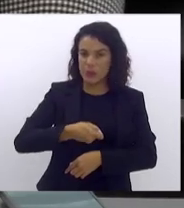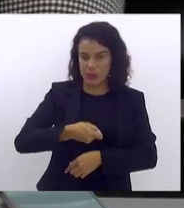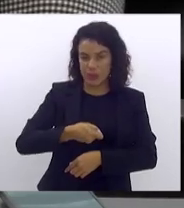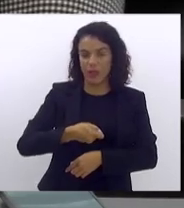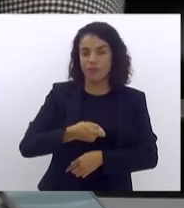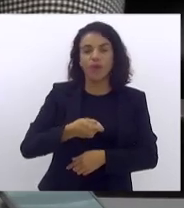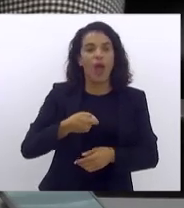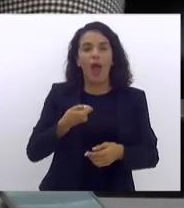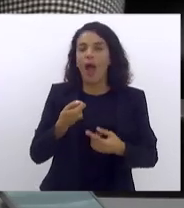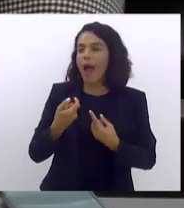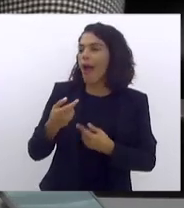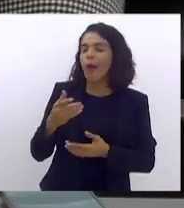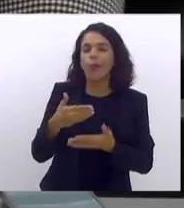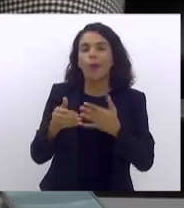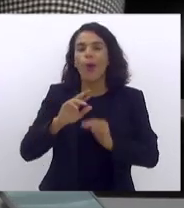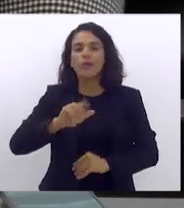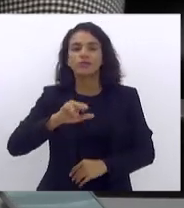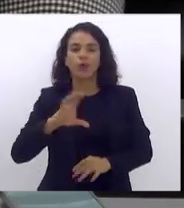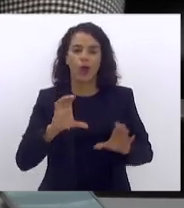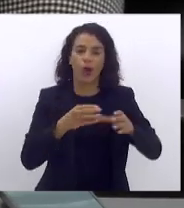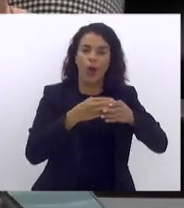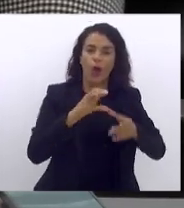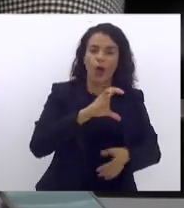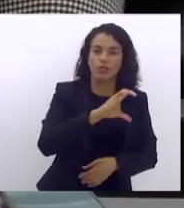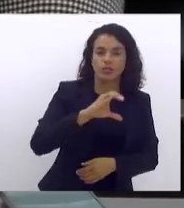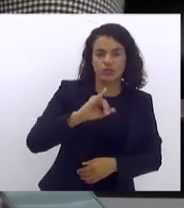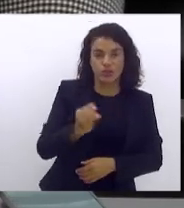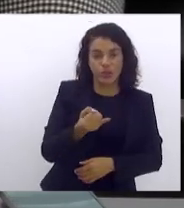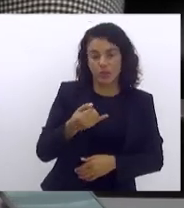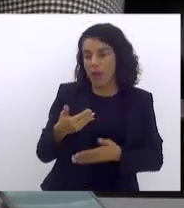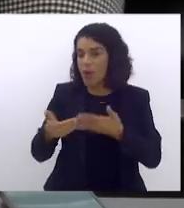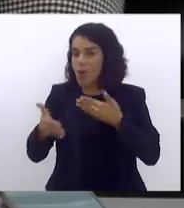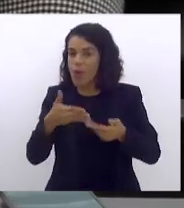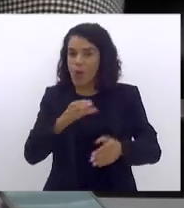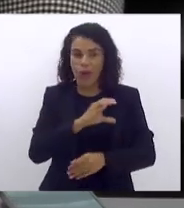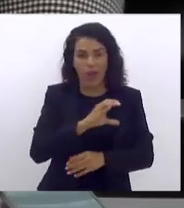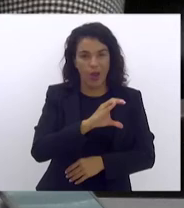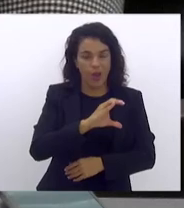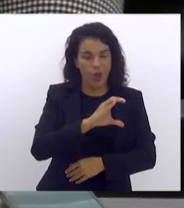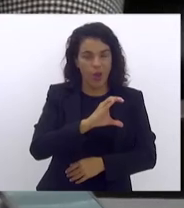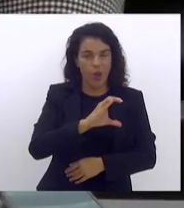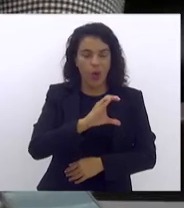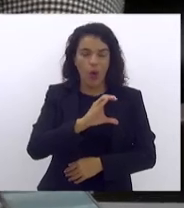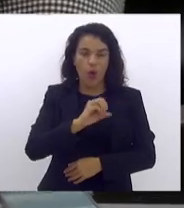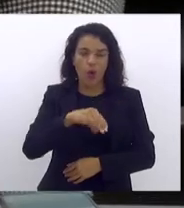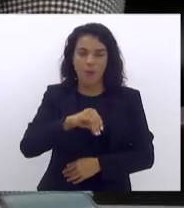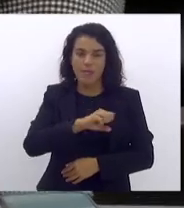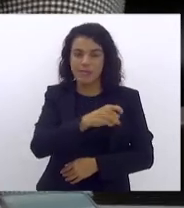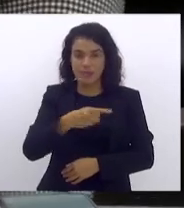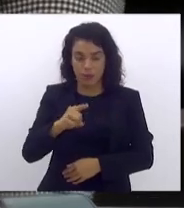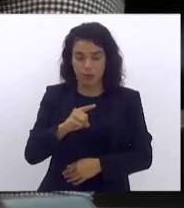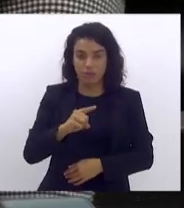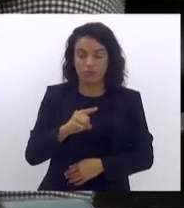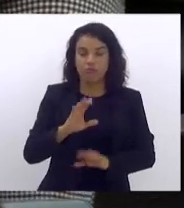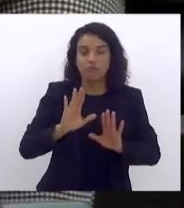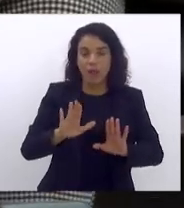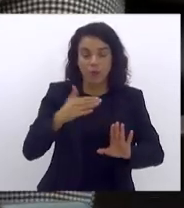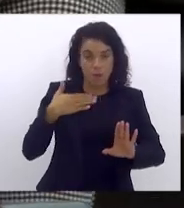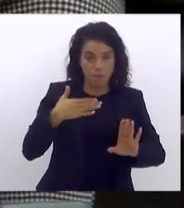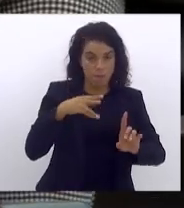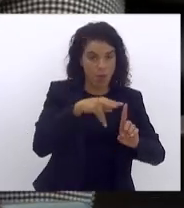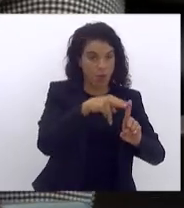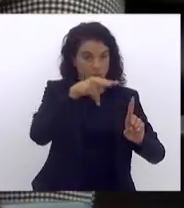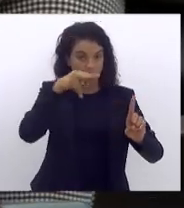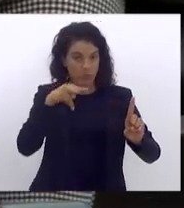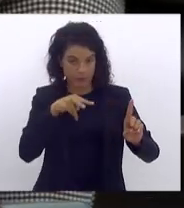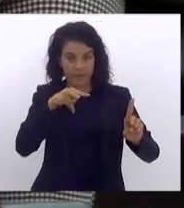a qualquer, não só a Comissão de Constituição e Justiça, mas qualquer comissão que exista nessa casa. Do nosso ponto de vista, do meu ponto de